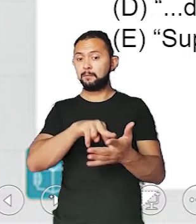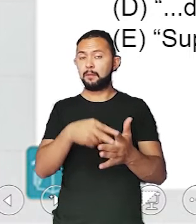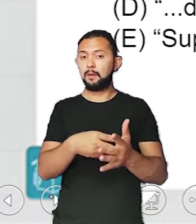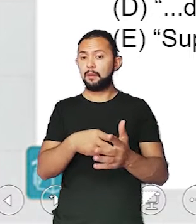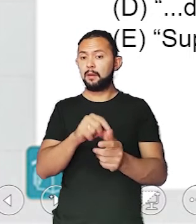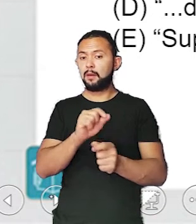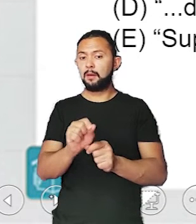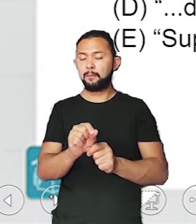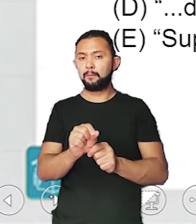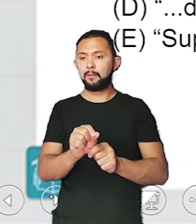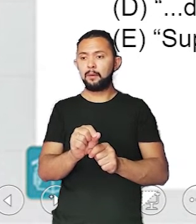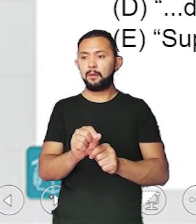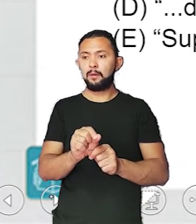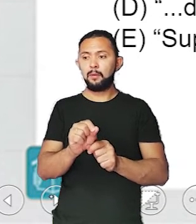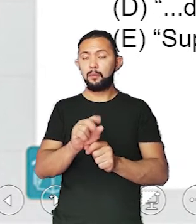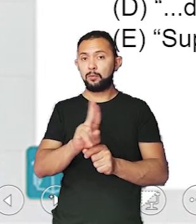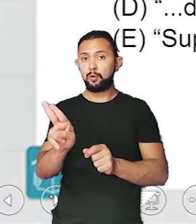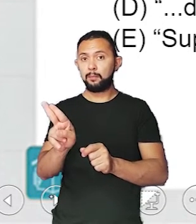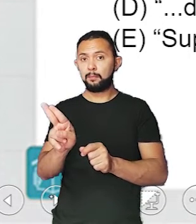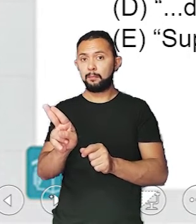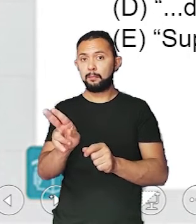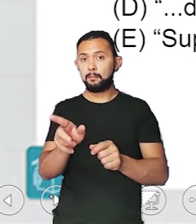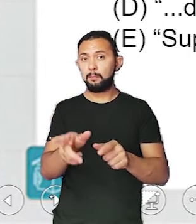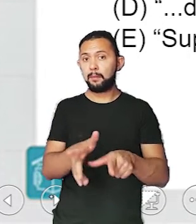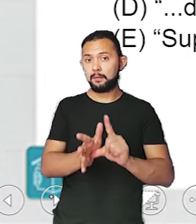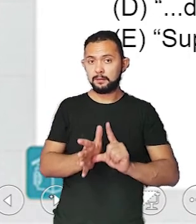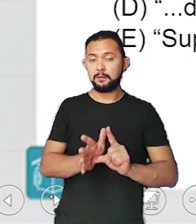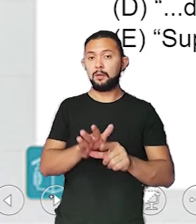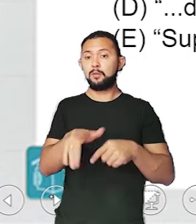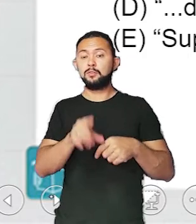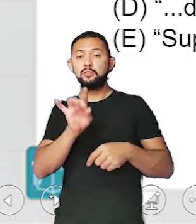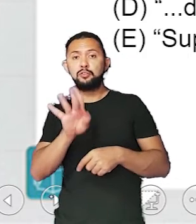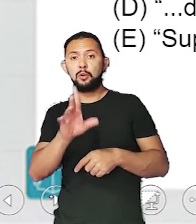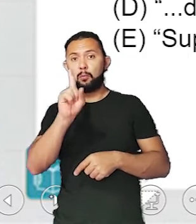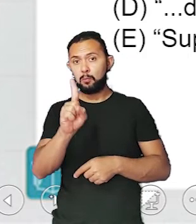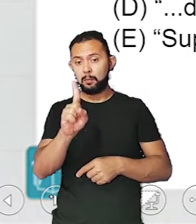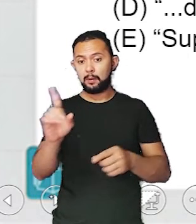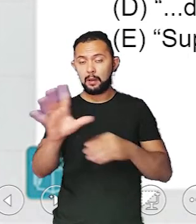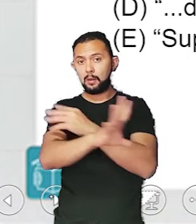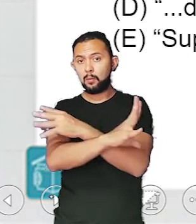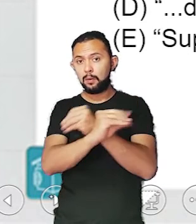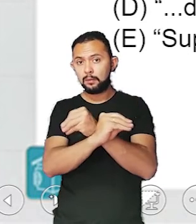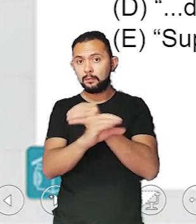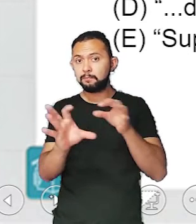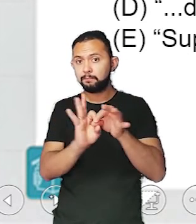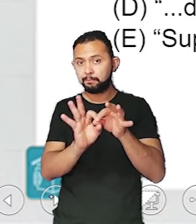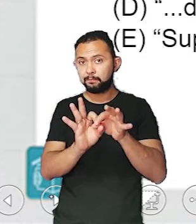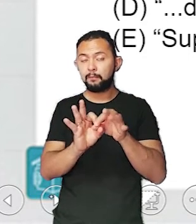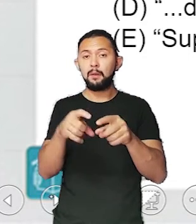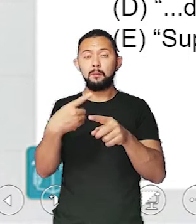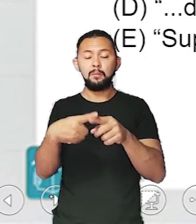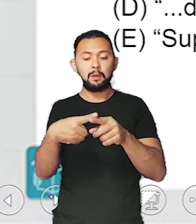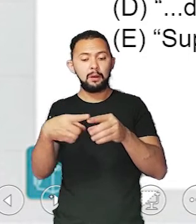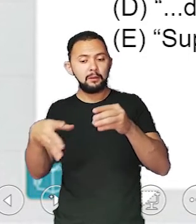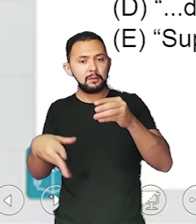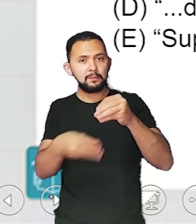relativo, retomando a palavra anterior, e em apenas uma é conjunção, integrante, iniciando uma oração que completa o sentido